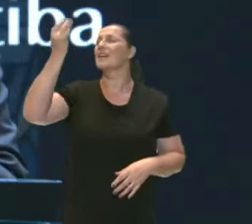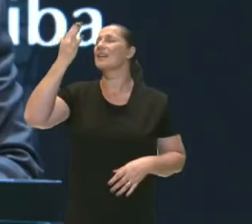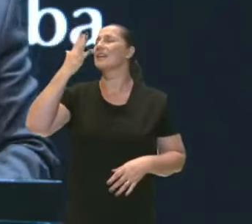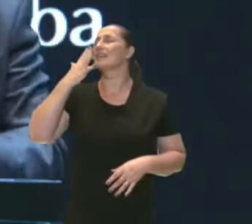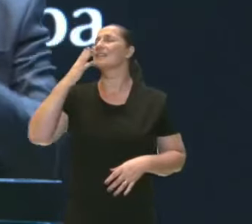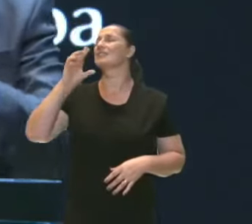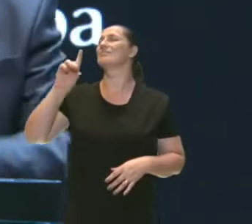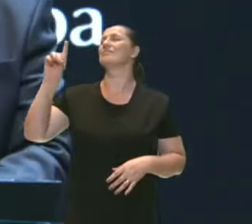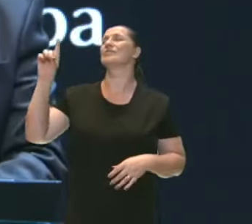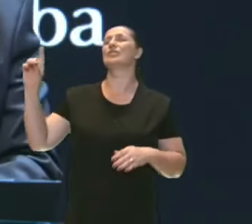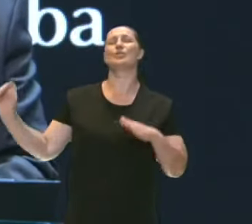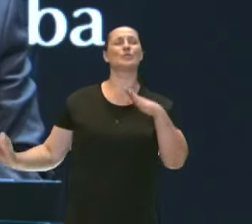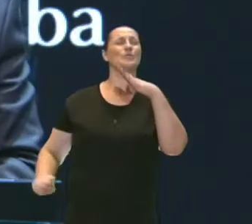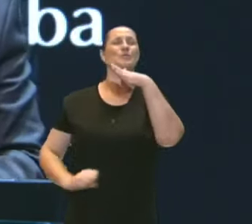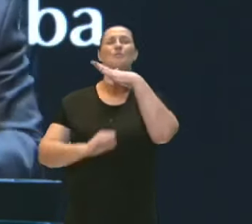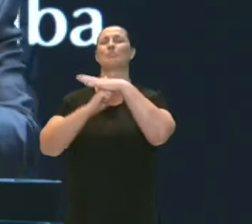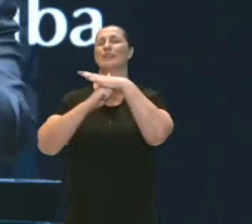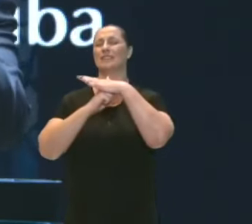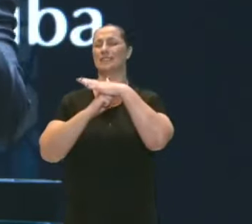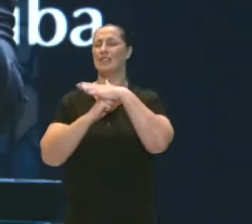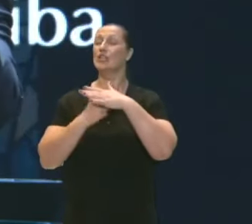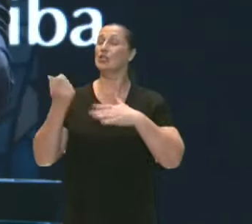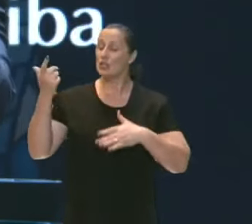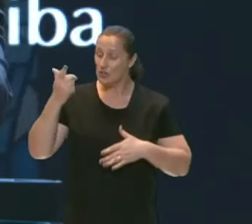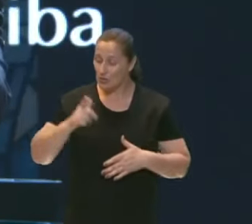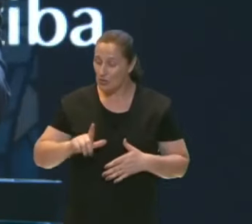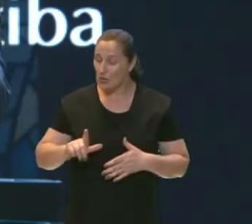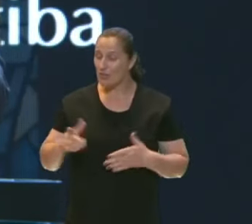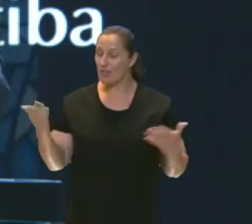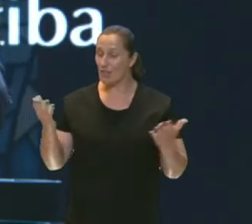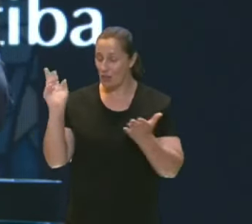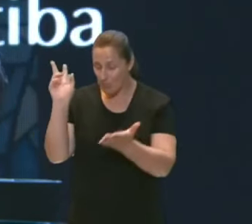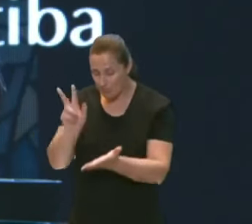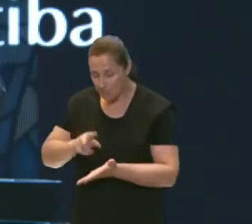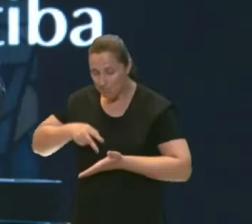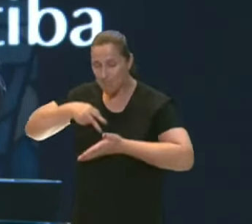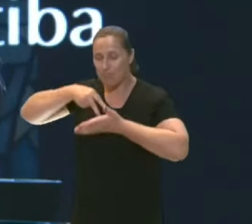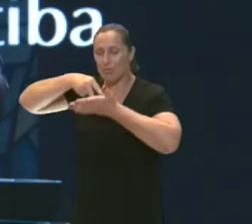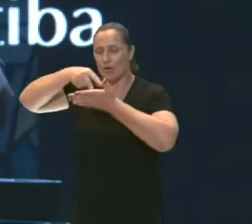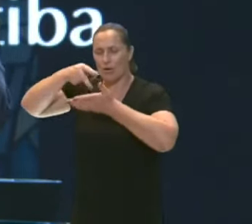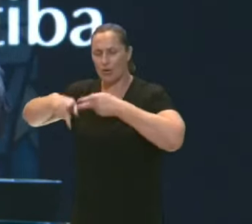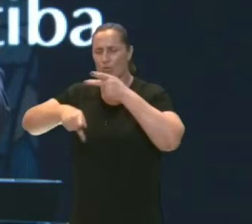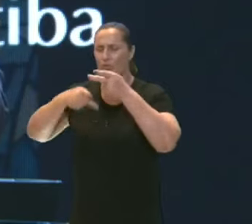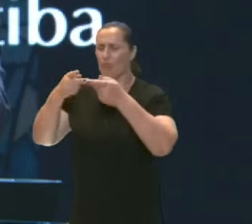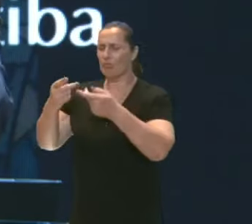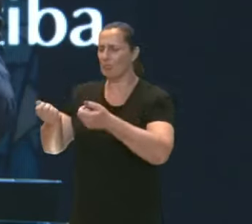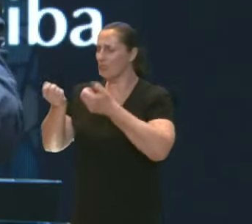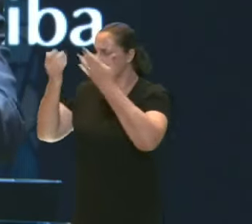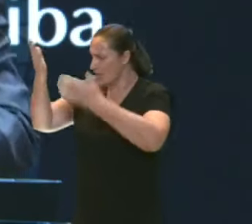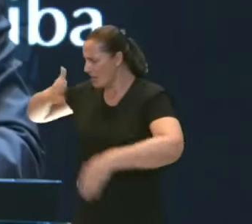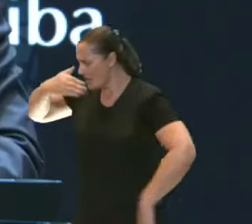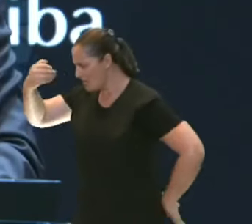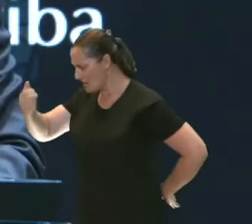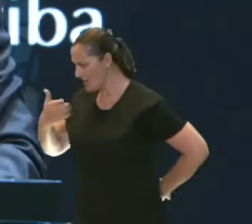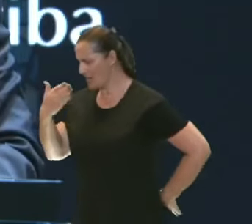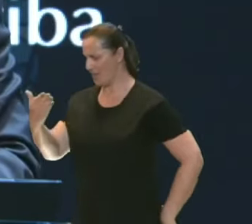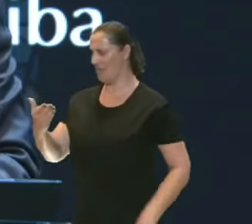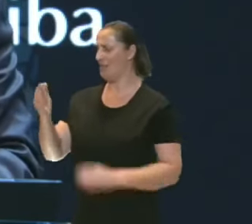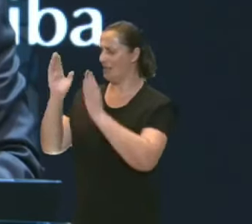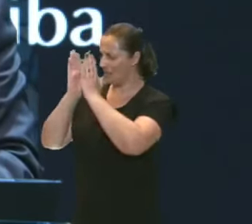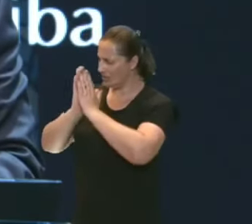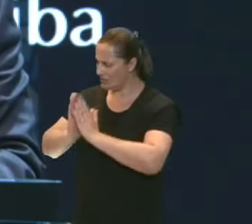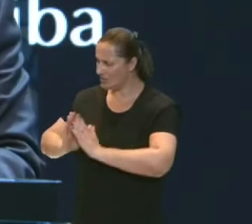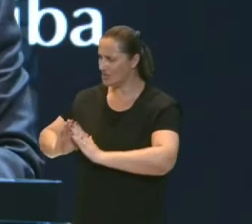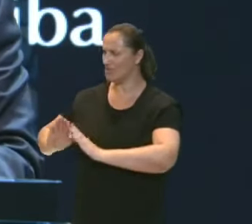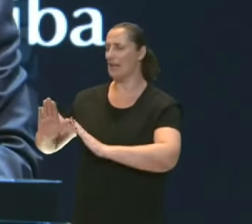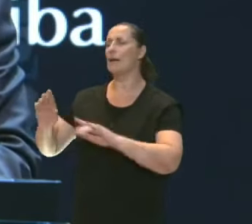basta. Então, mais uma vez, levanta o Teu povo para Te honrar, para te adorar, para viver para ti em